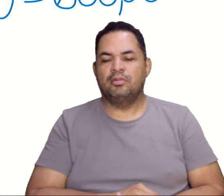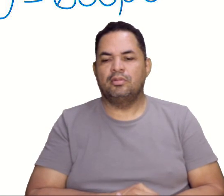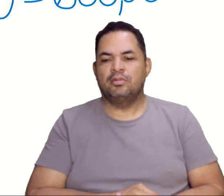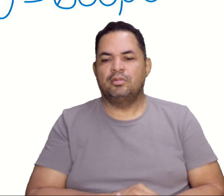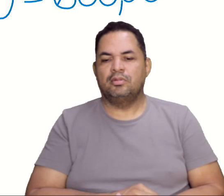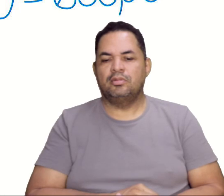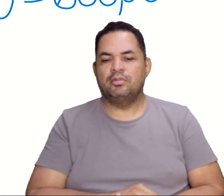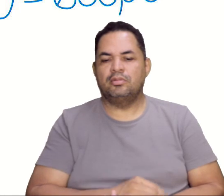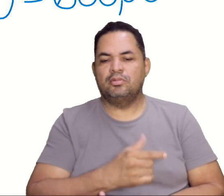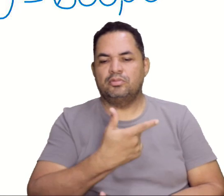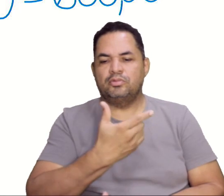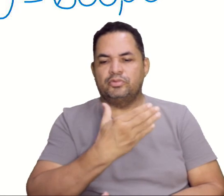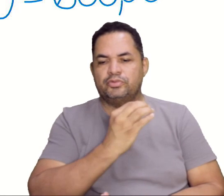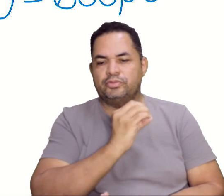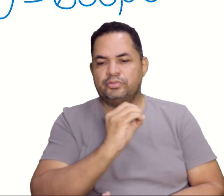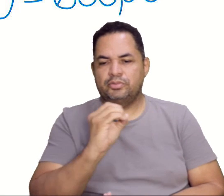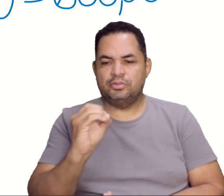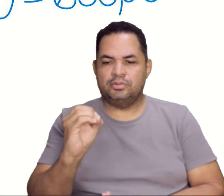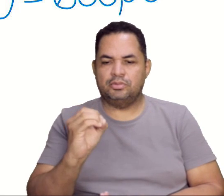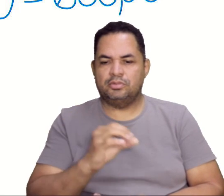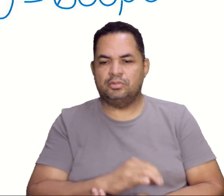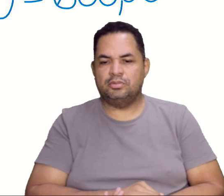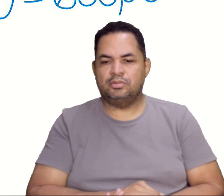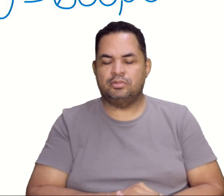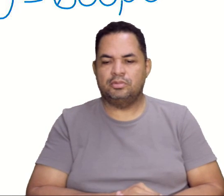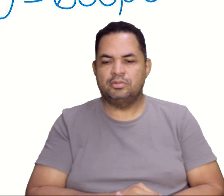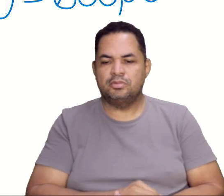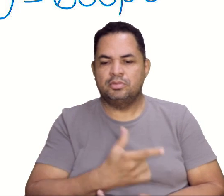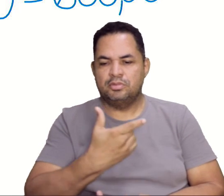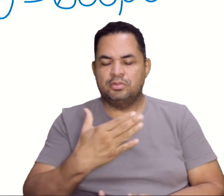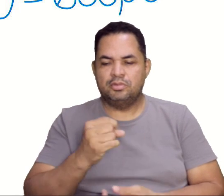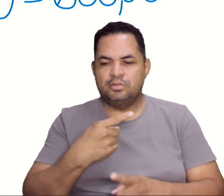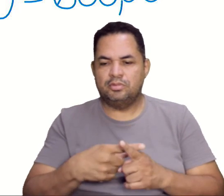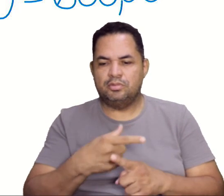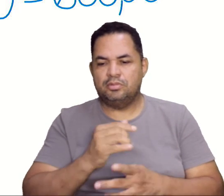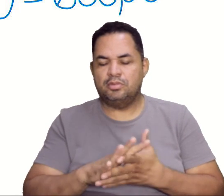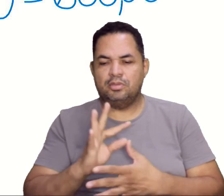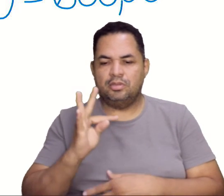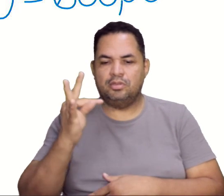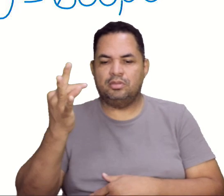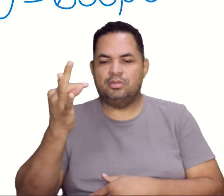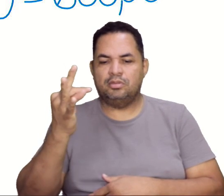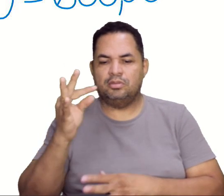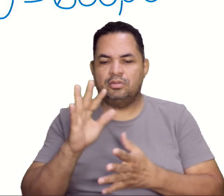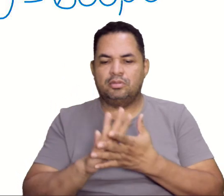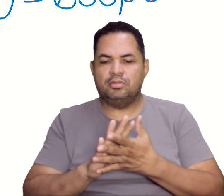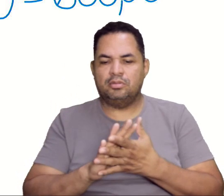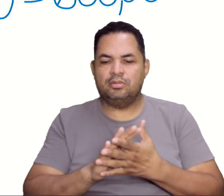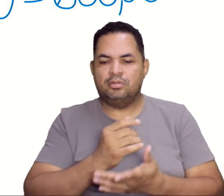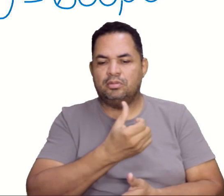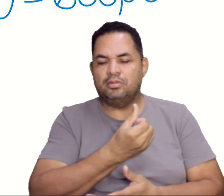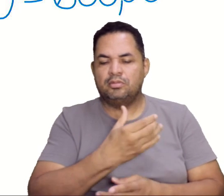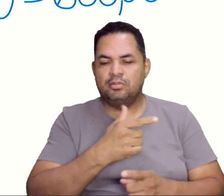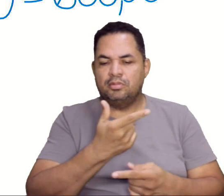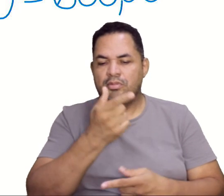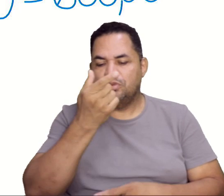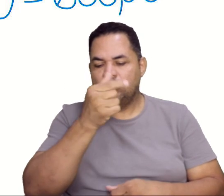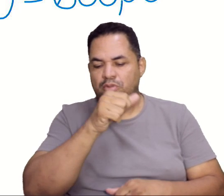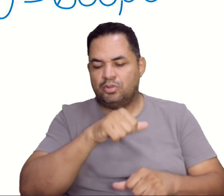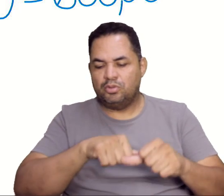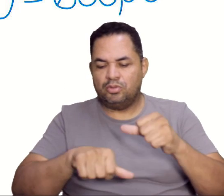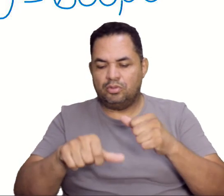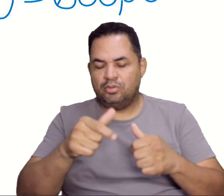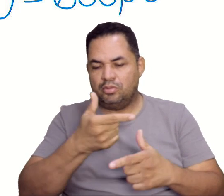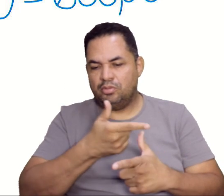x 25 dá 100 dá 200 8 x 25 dá 200 200 vezes o tempo tá multiplicando passa dividindo